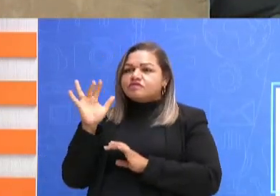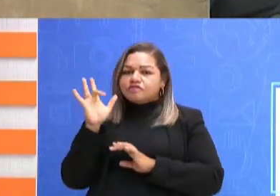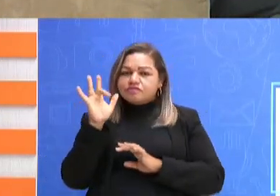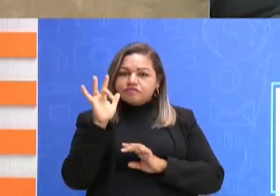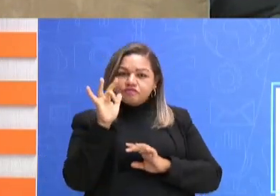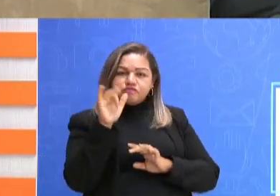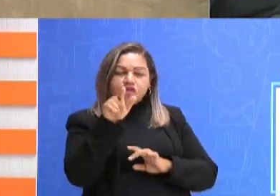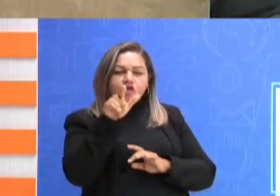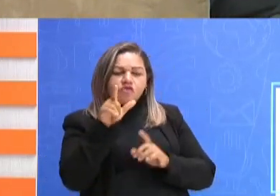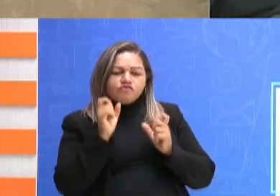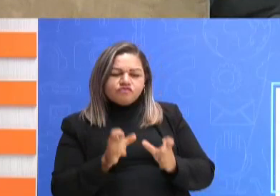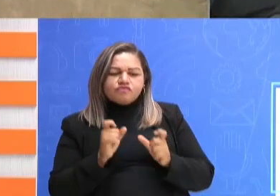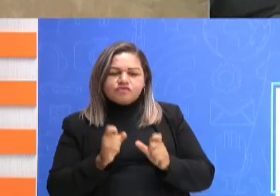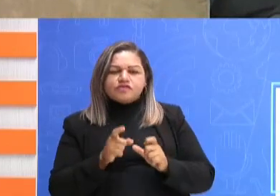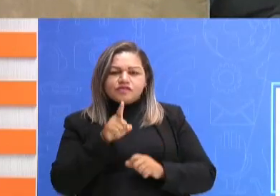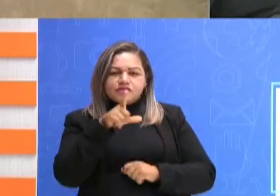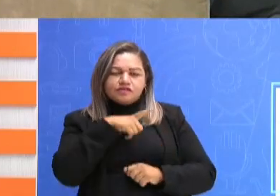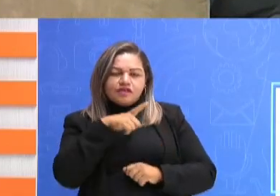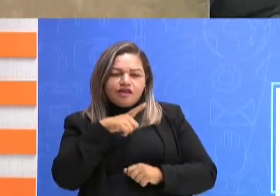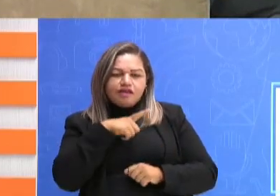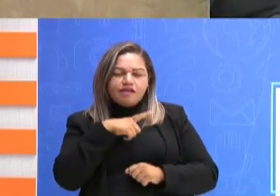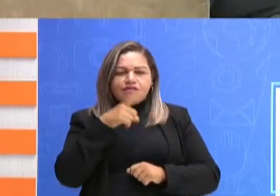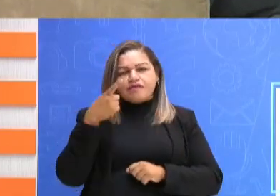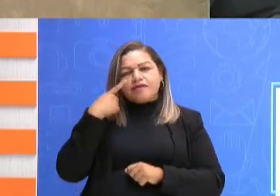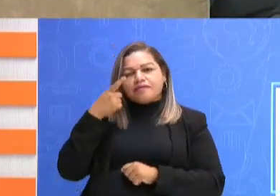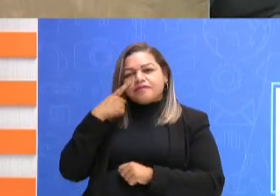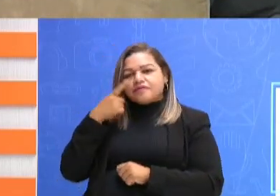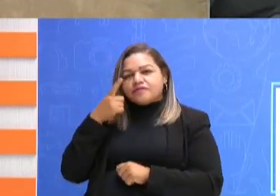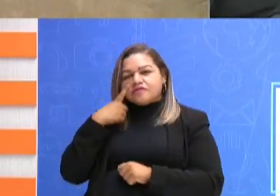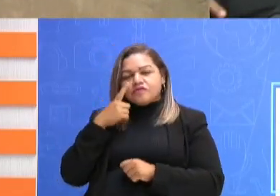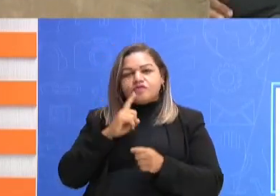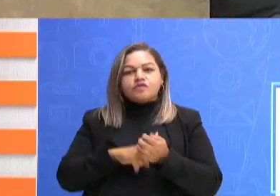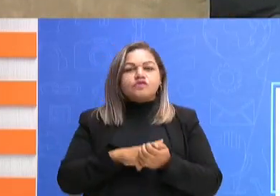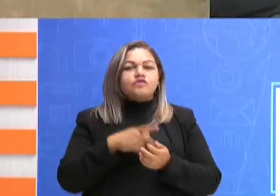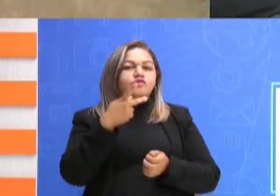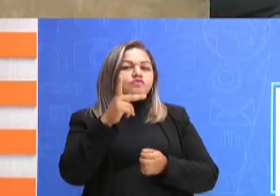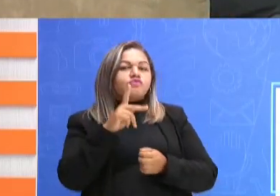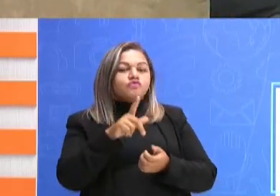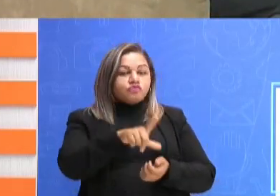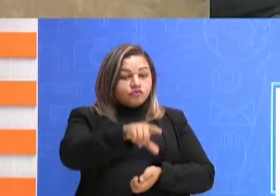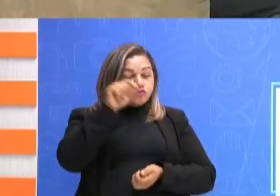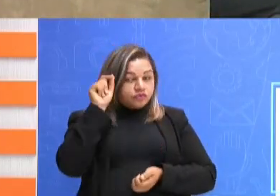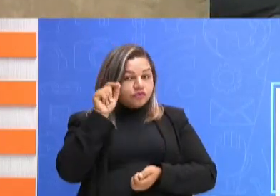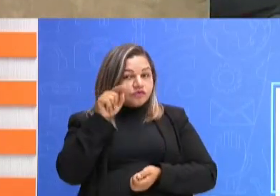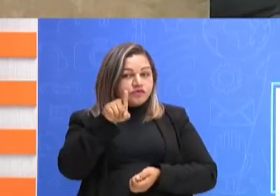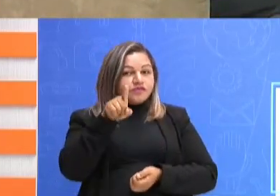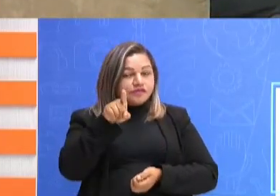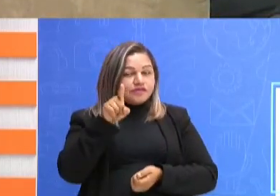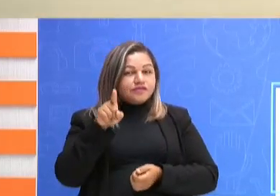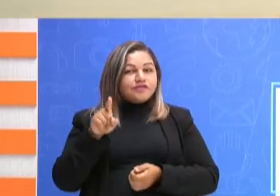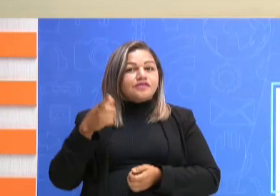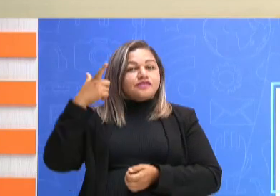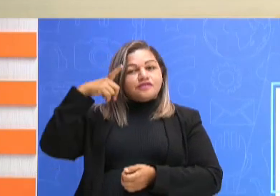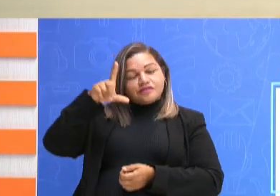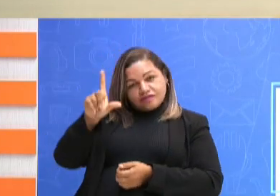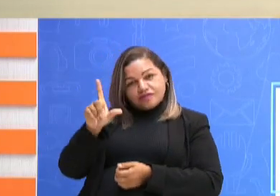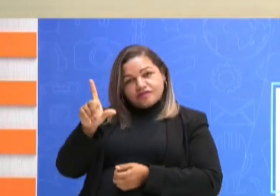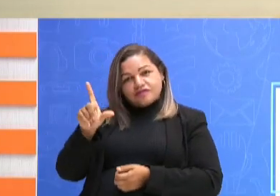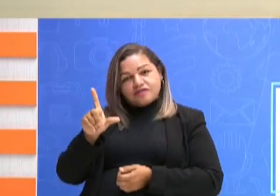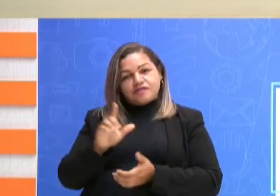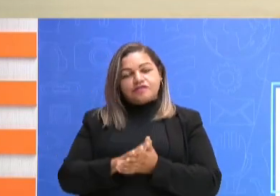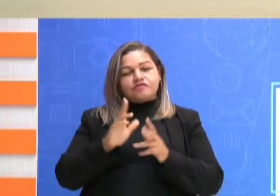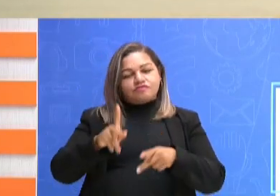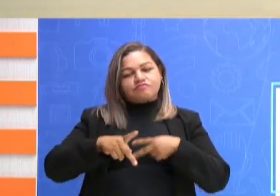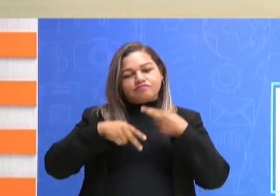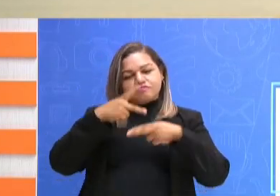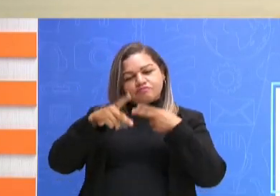todo mundo. Onde você estiver, você vai poder acompanhar o sorteio e ver se você foi gratificado com